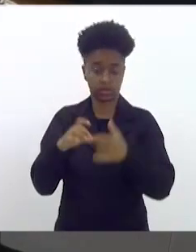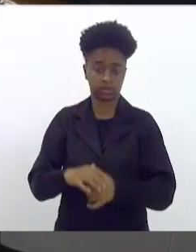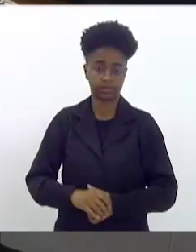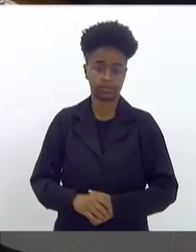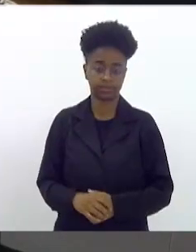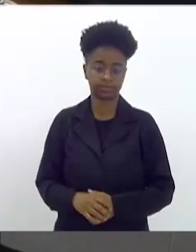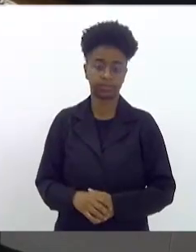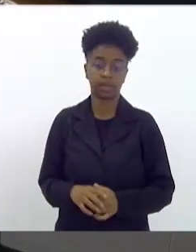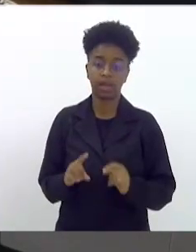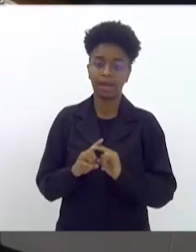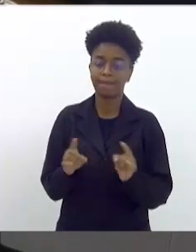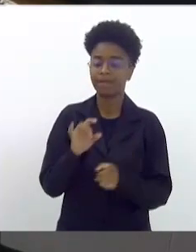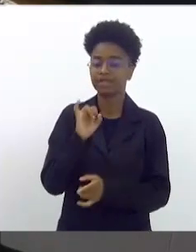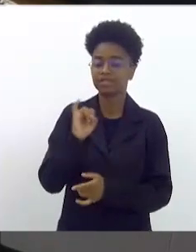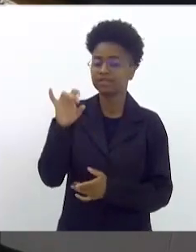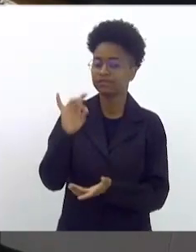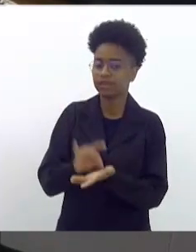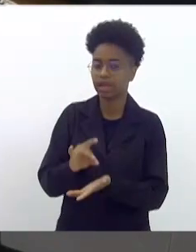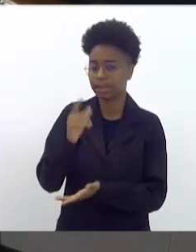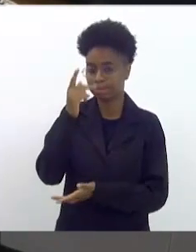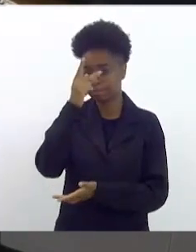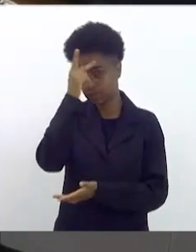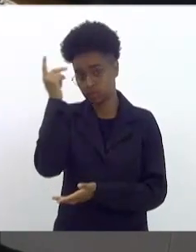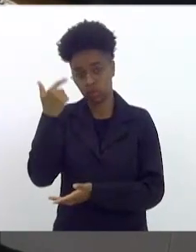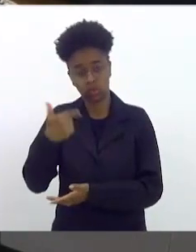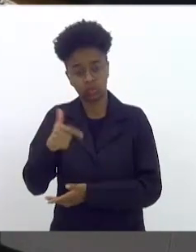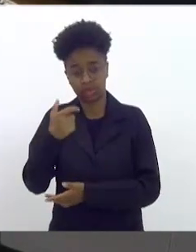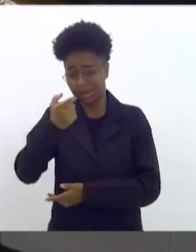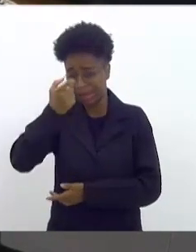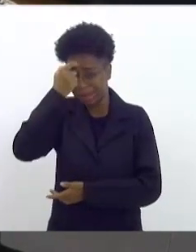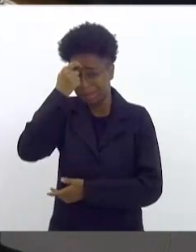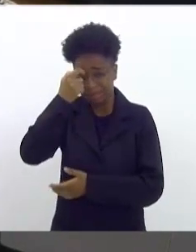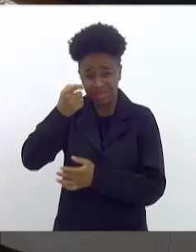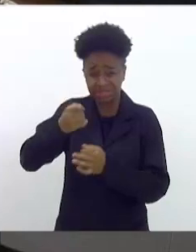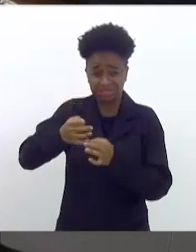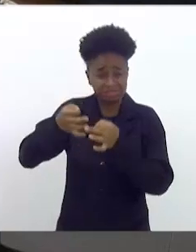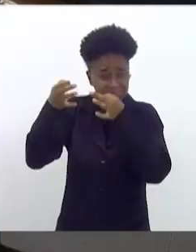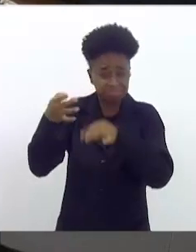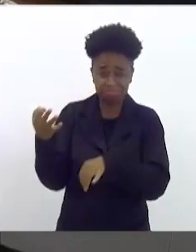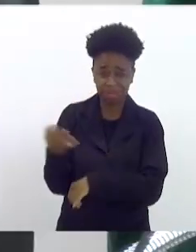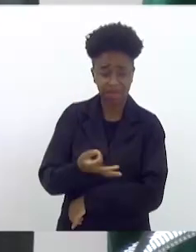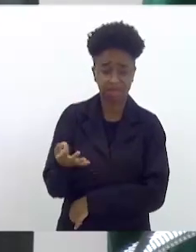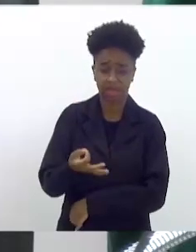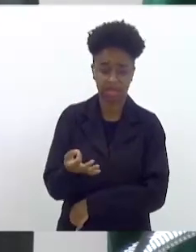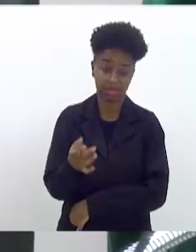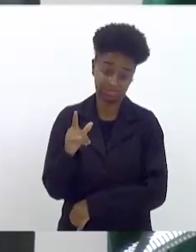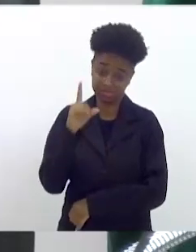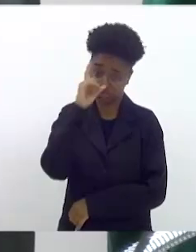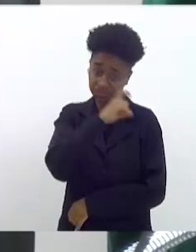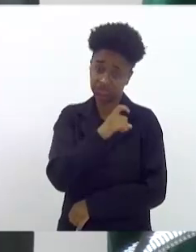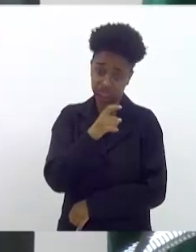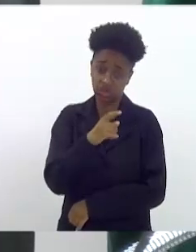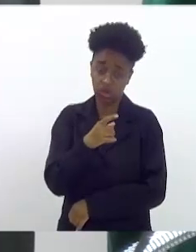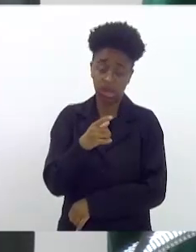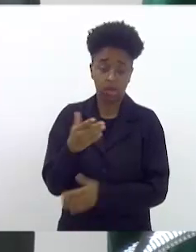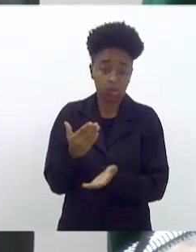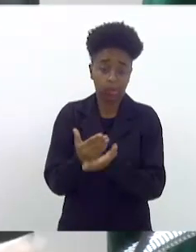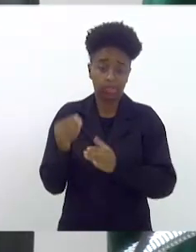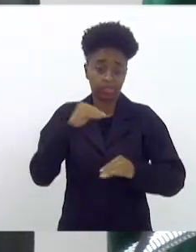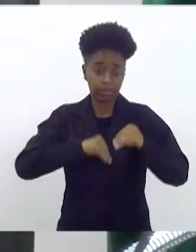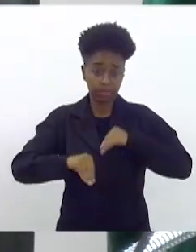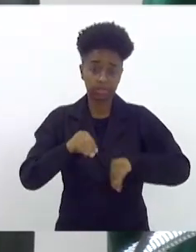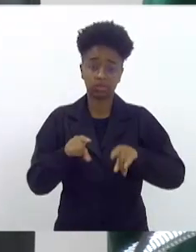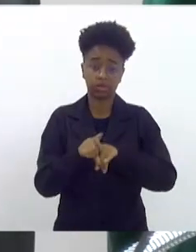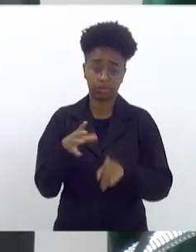se a pessoa ela não realmente tiver um psicológico ali de pedra, que é muito difícil hoje nessa correria do dia a dia, ela entra em depressão, ela